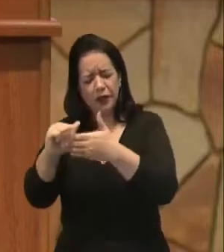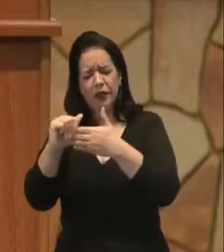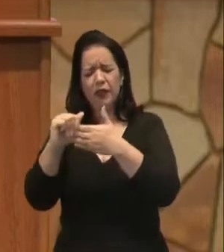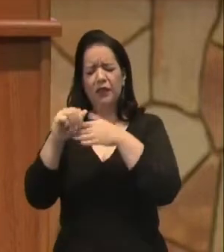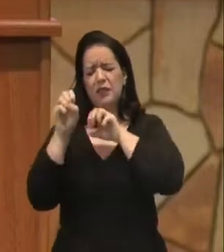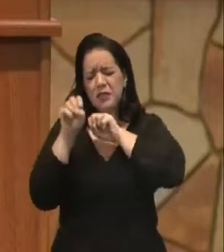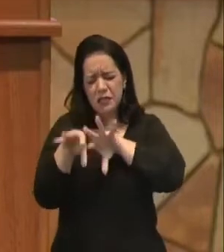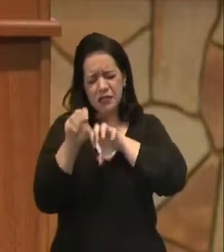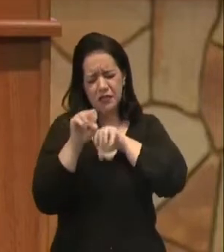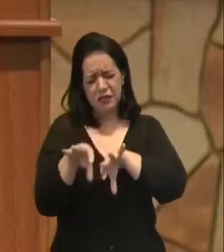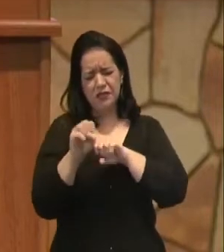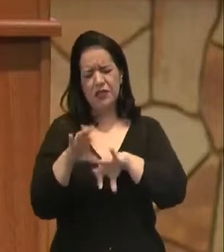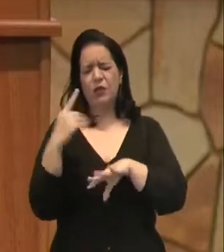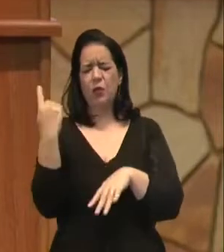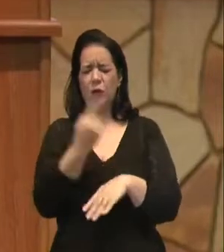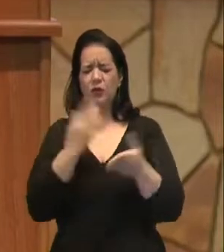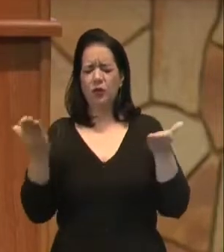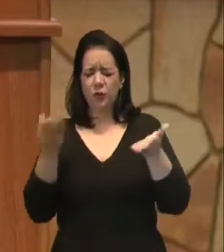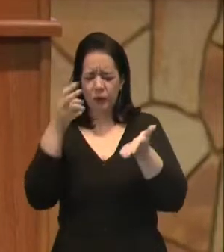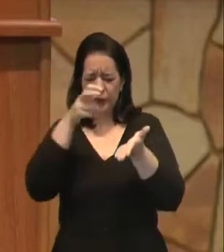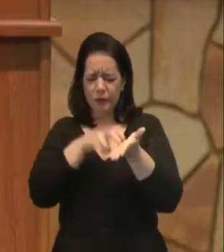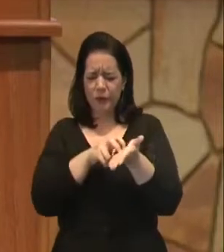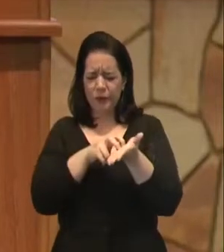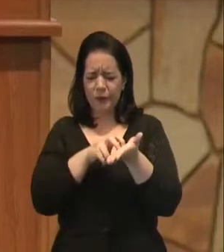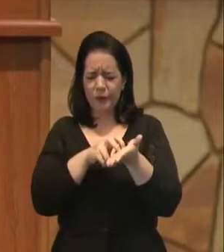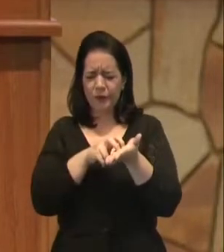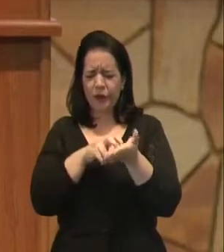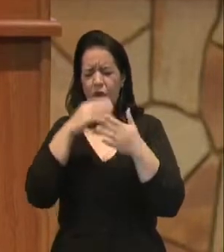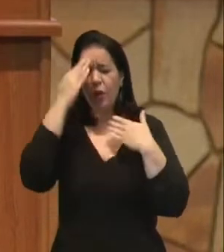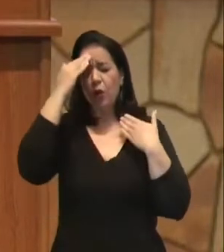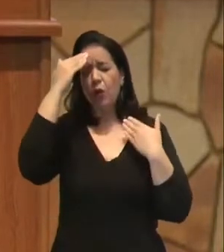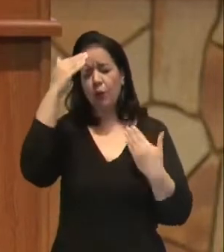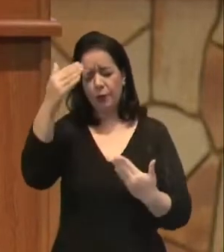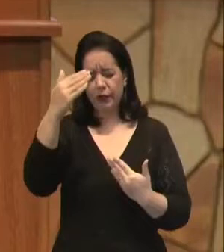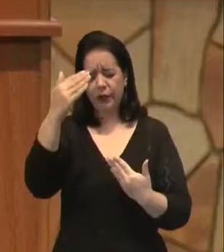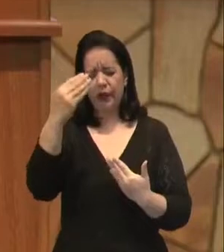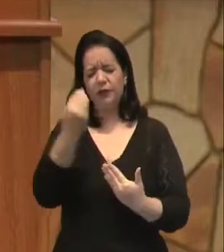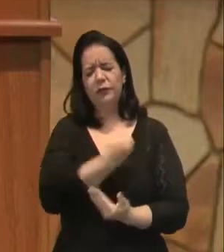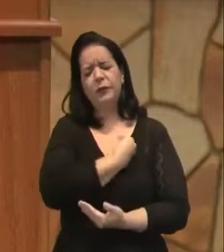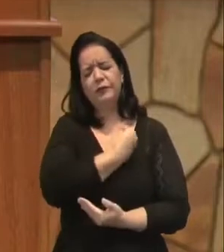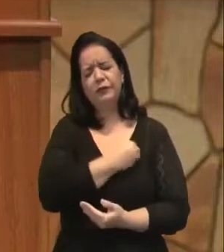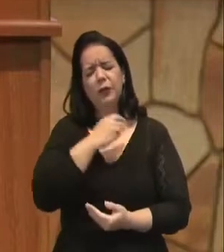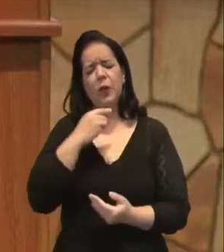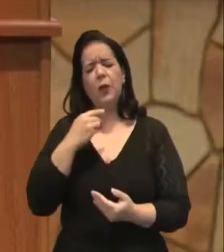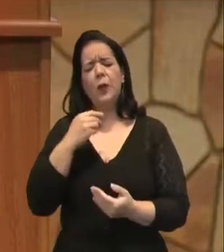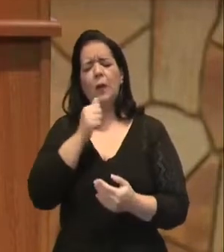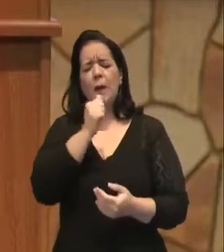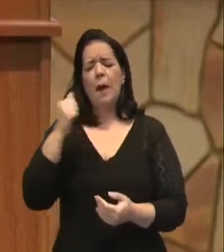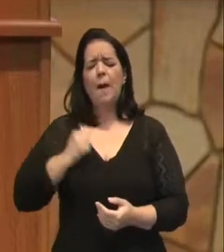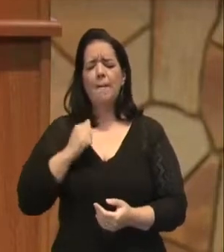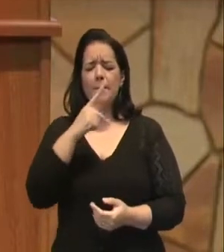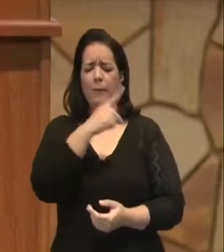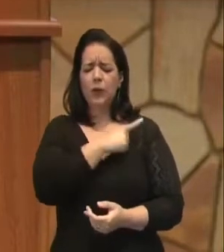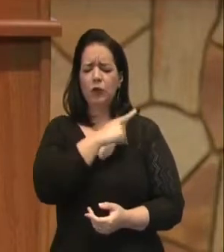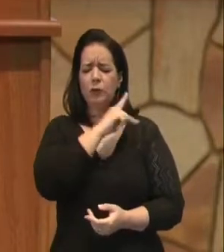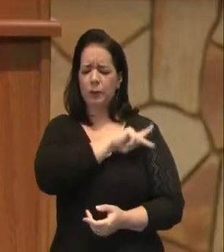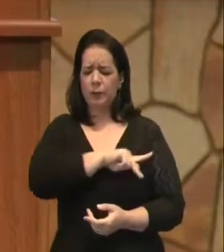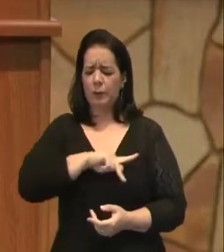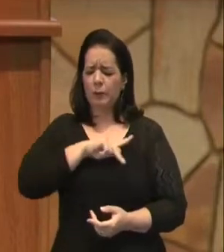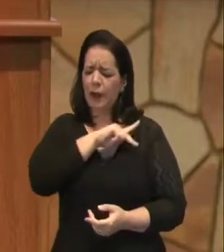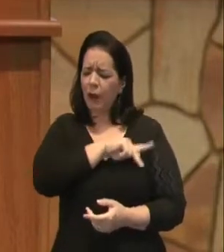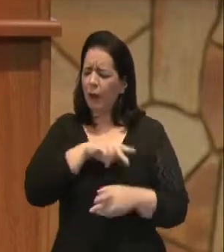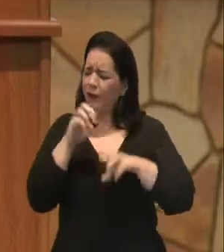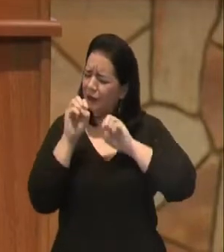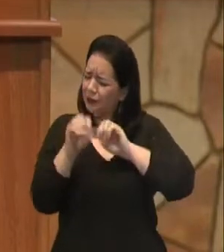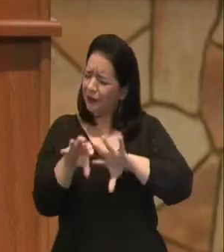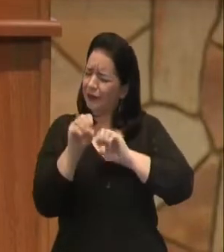nos ensine nessa manhã, Pai. Obrigado pela vida do apóstolo Paulo, obrigado pelos seus ensinos que